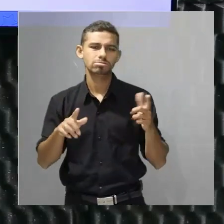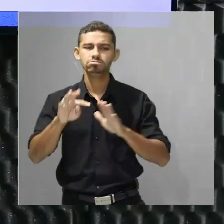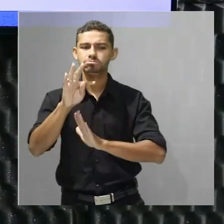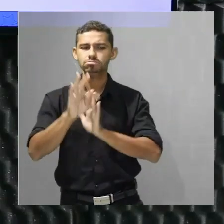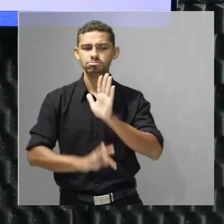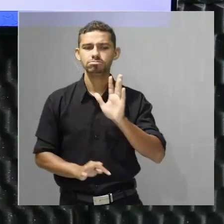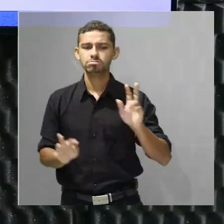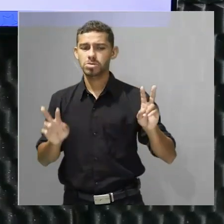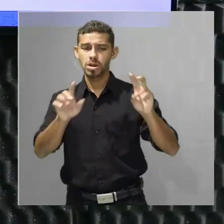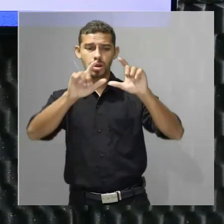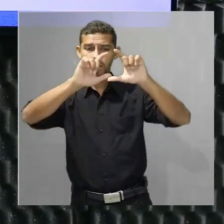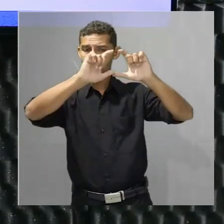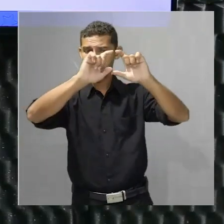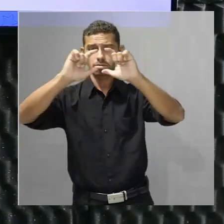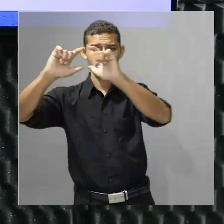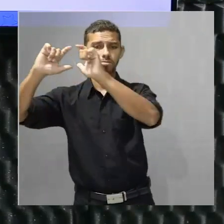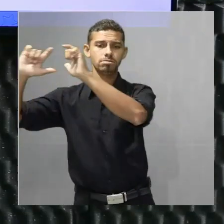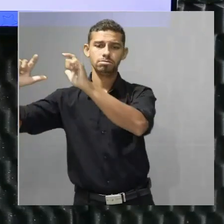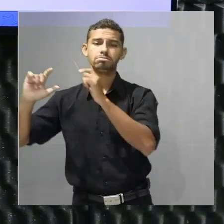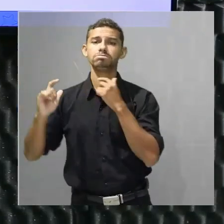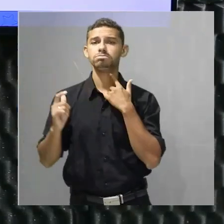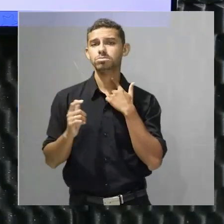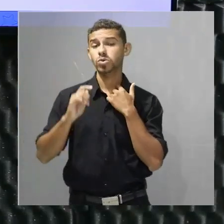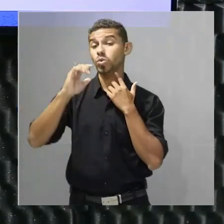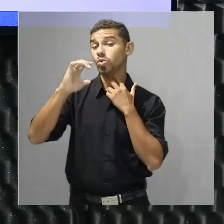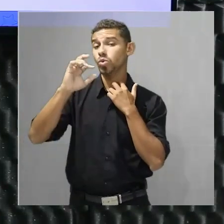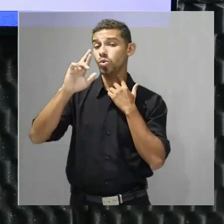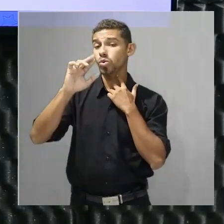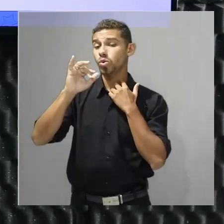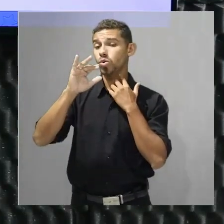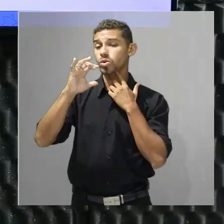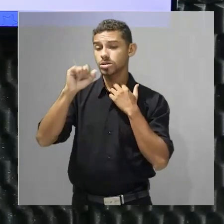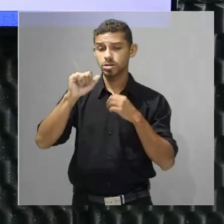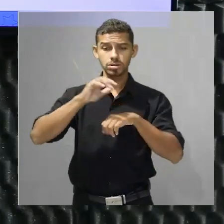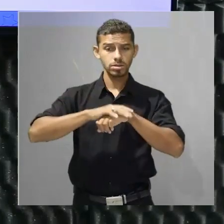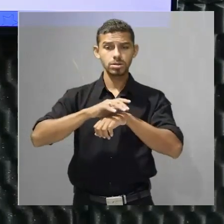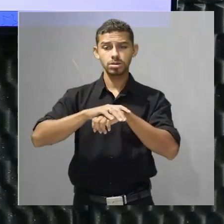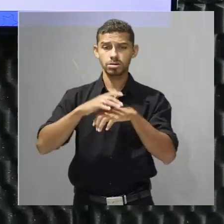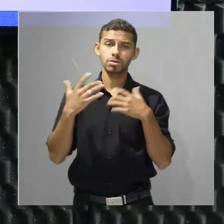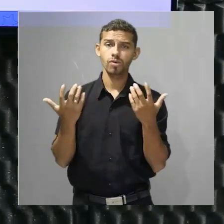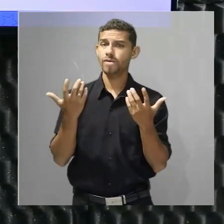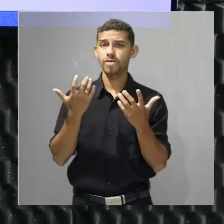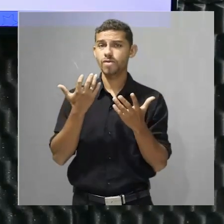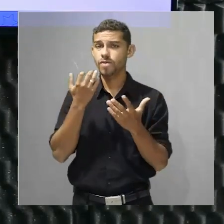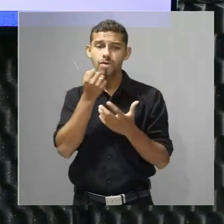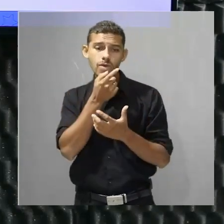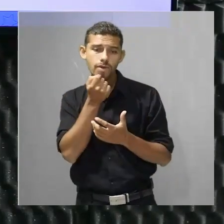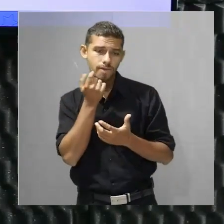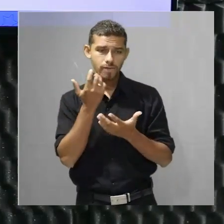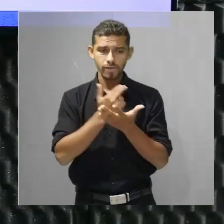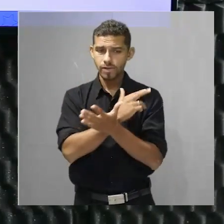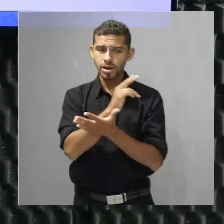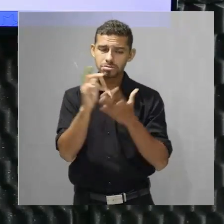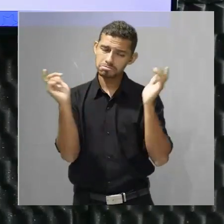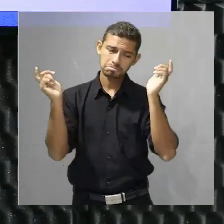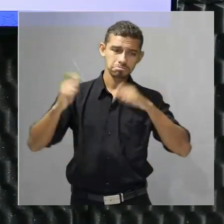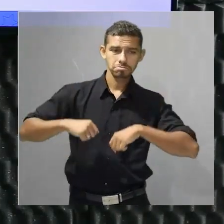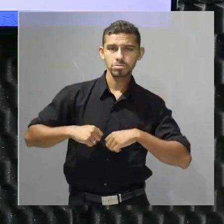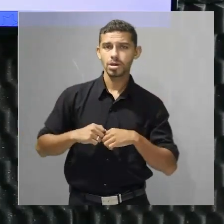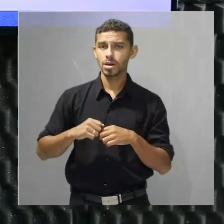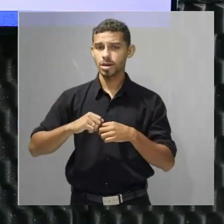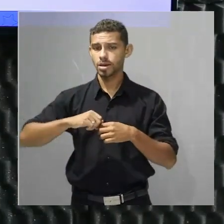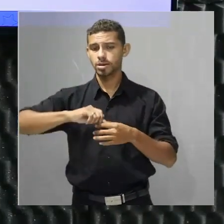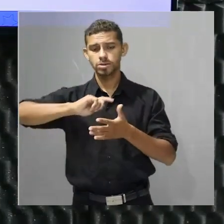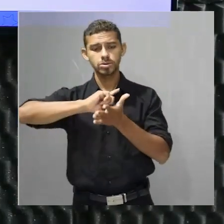com HQs com crônicas com charges E aí são várias possibilidades de